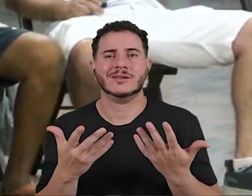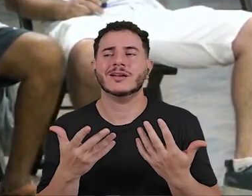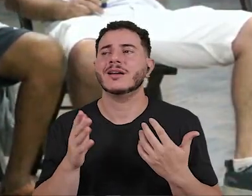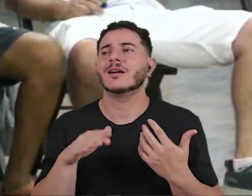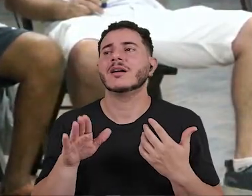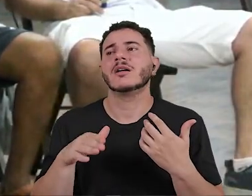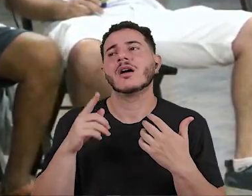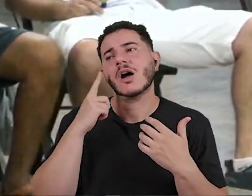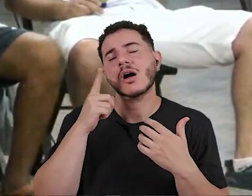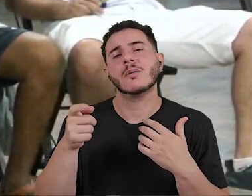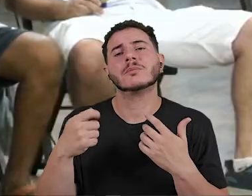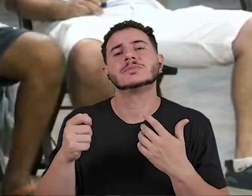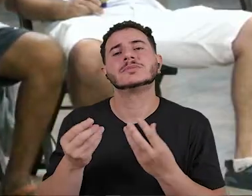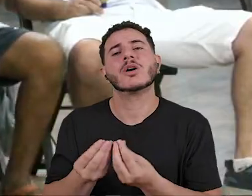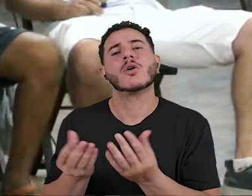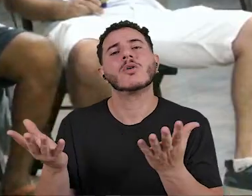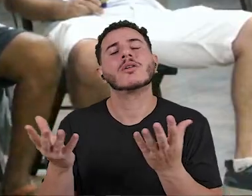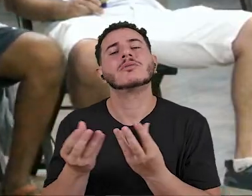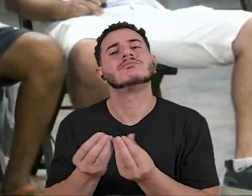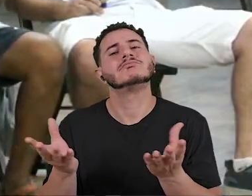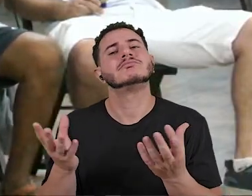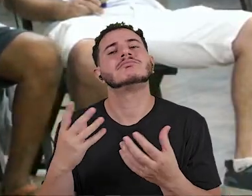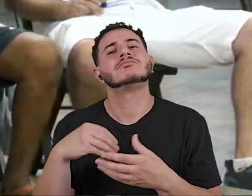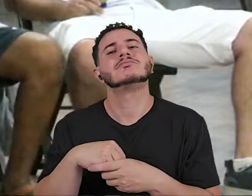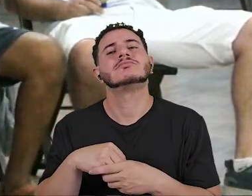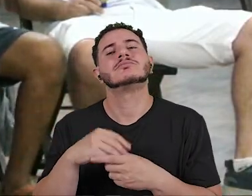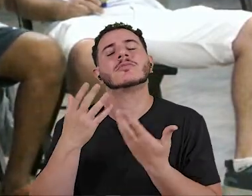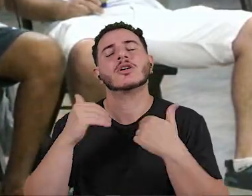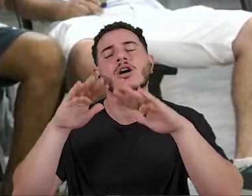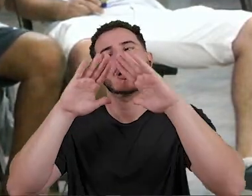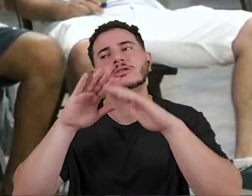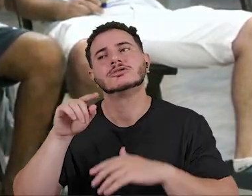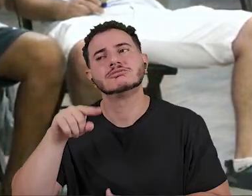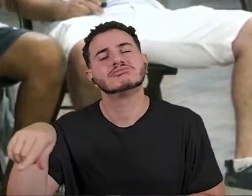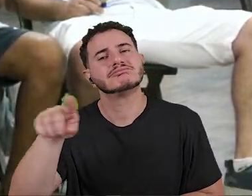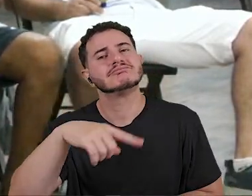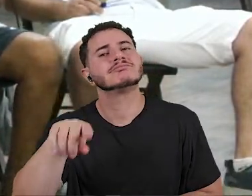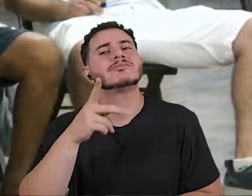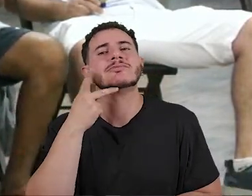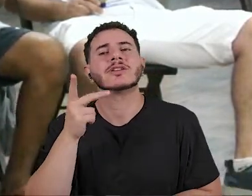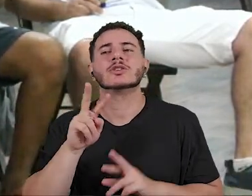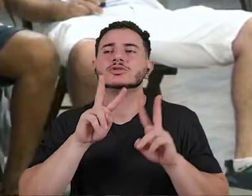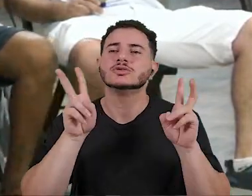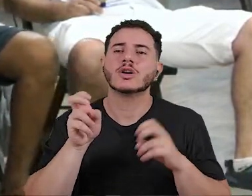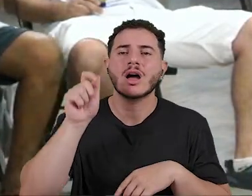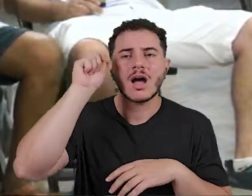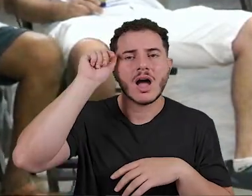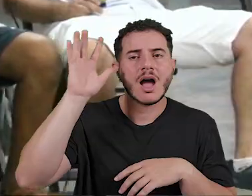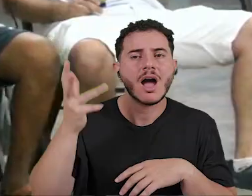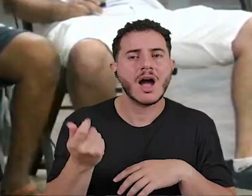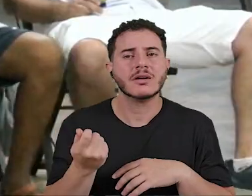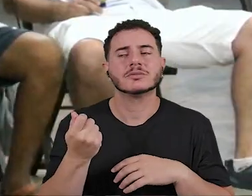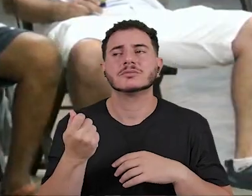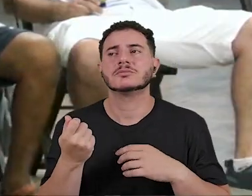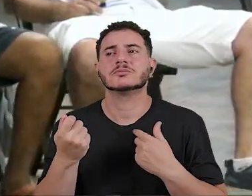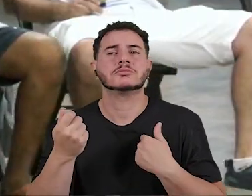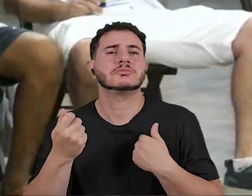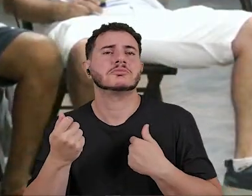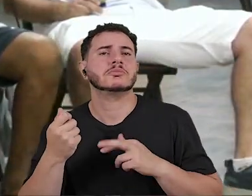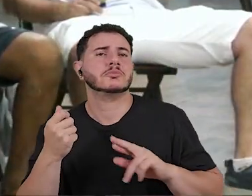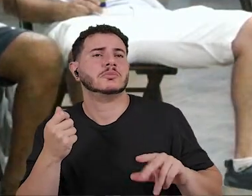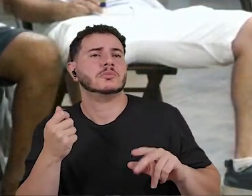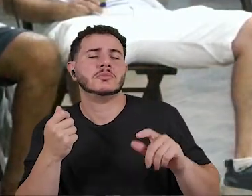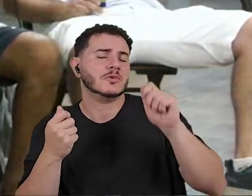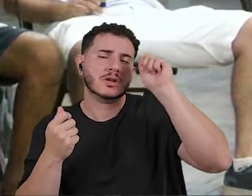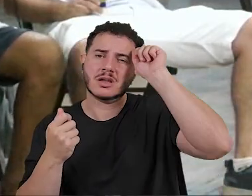orixá falando africano. Eu não estudei africano, eu não estudei italiano, eu tenho que falar português. O orixá quando vinha nem sabia que